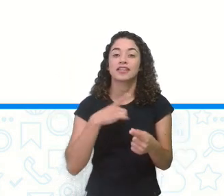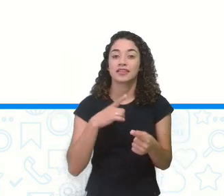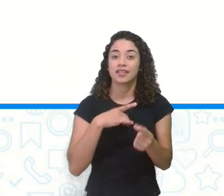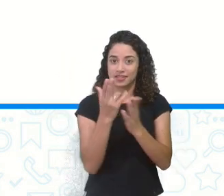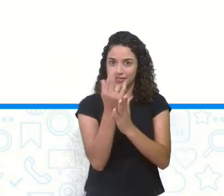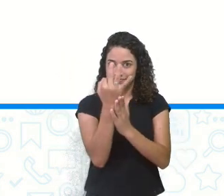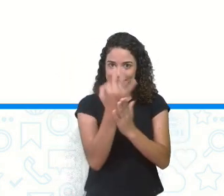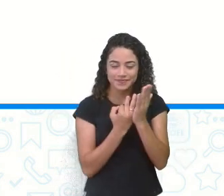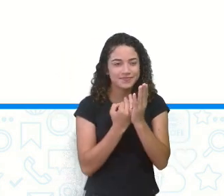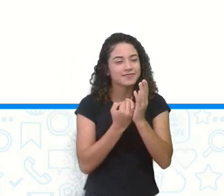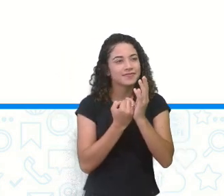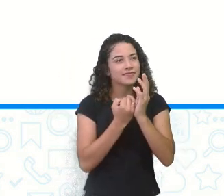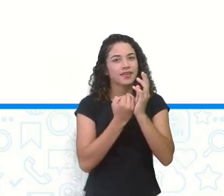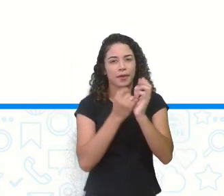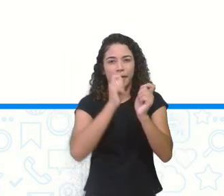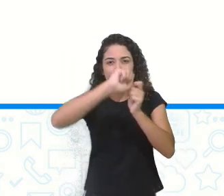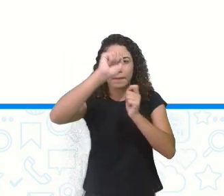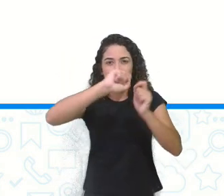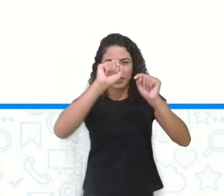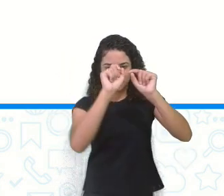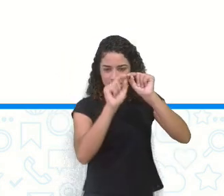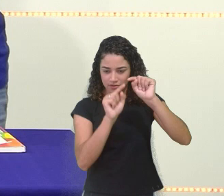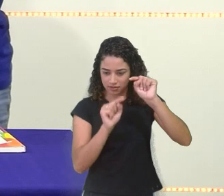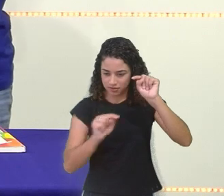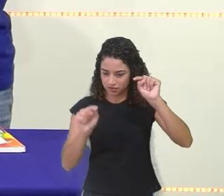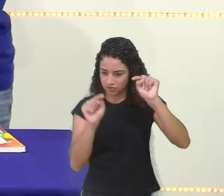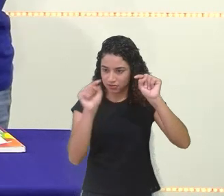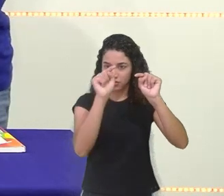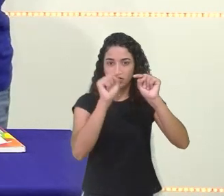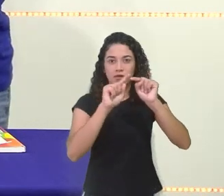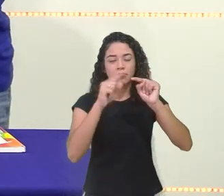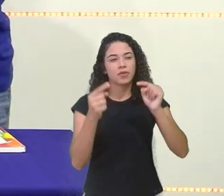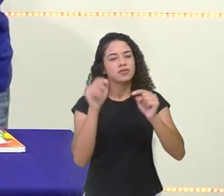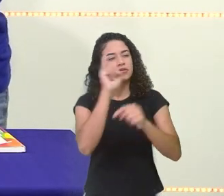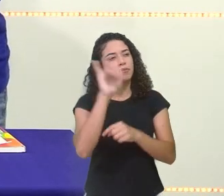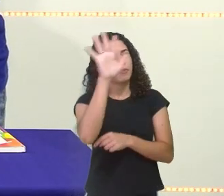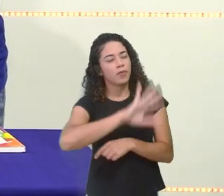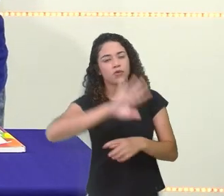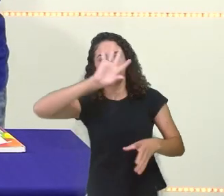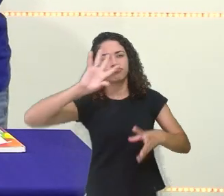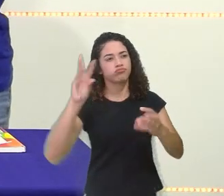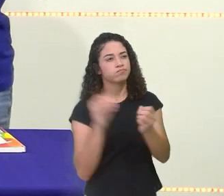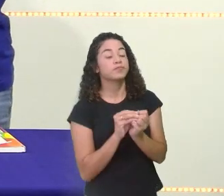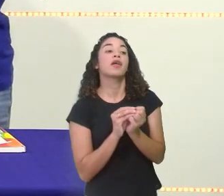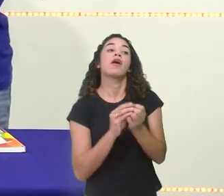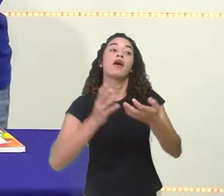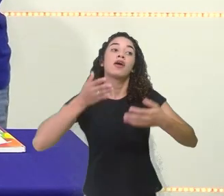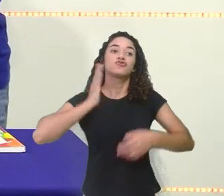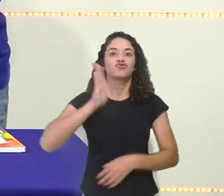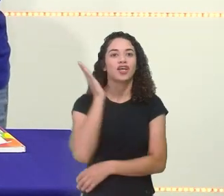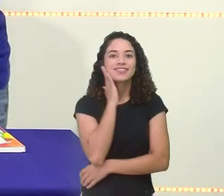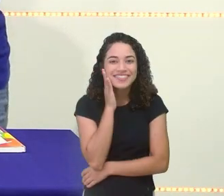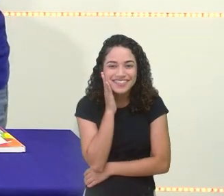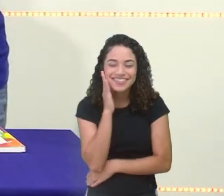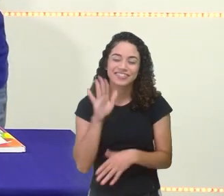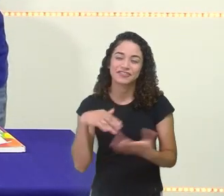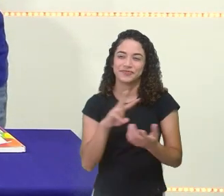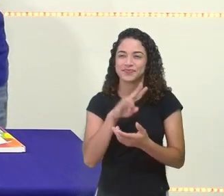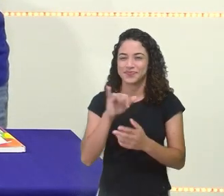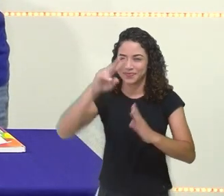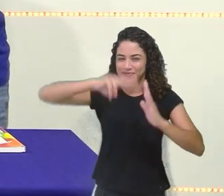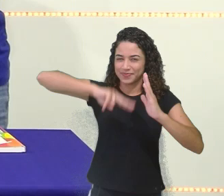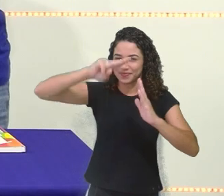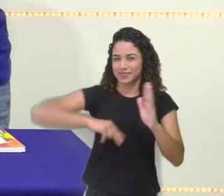a imagem por si só já fala pra gente, tá? Aí a gente vai fazer a leitura desse poema para você